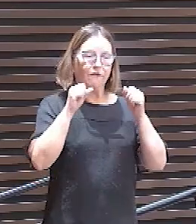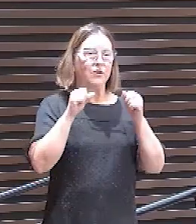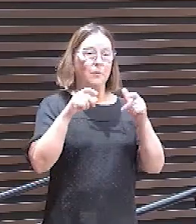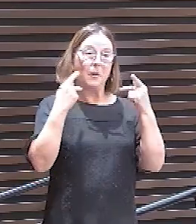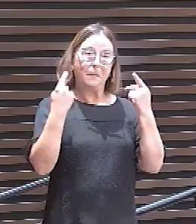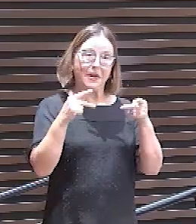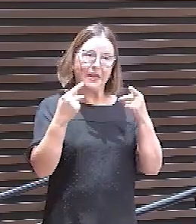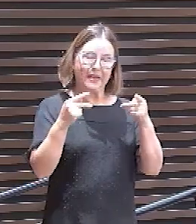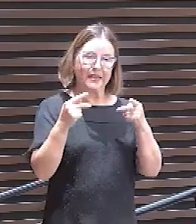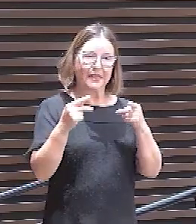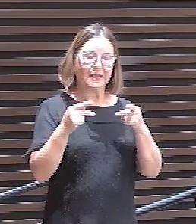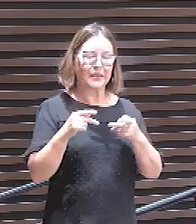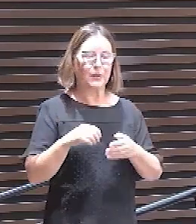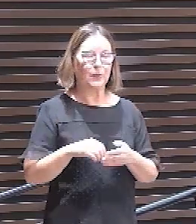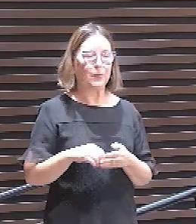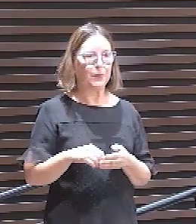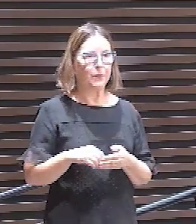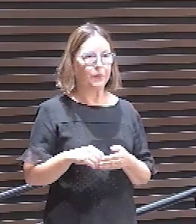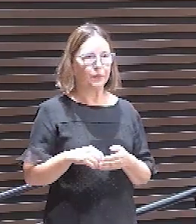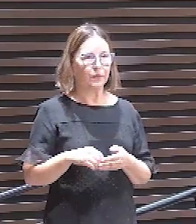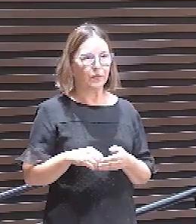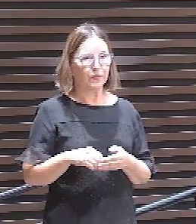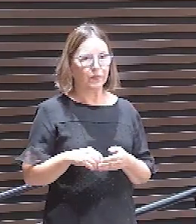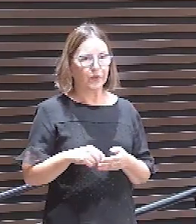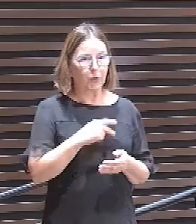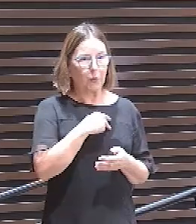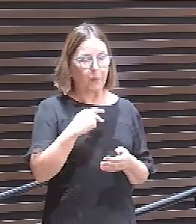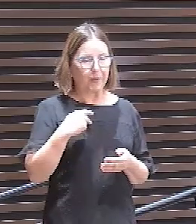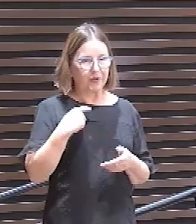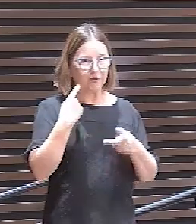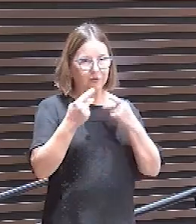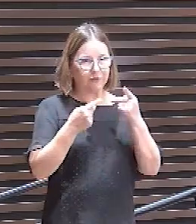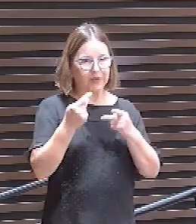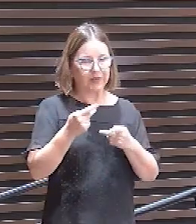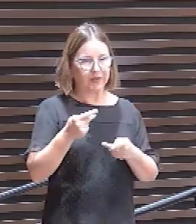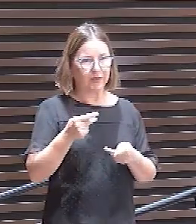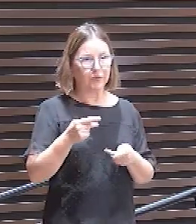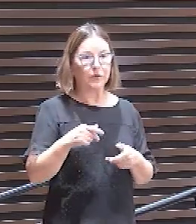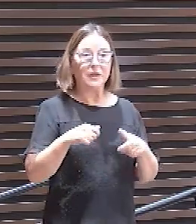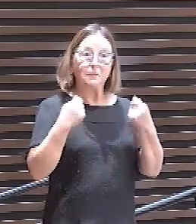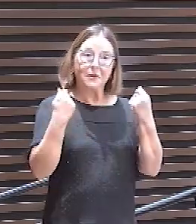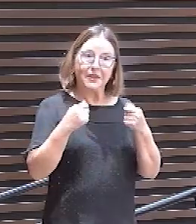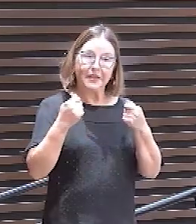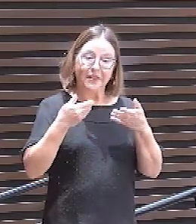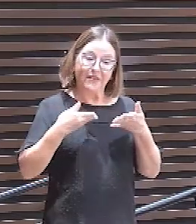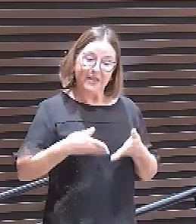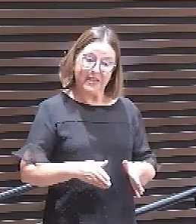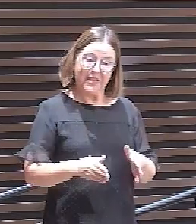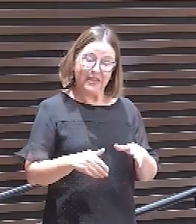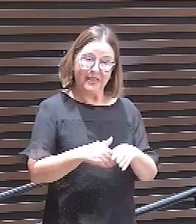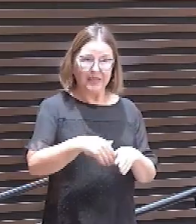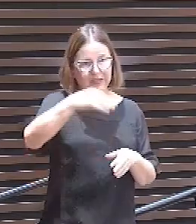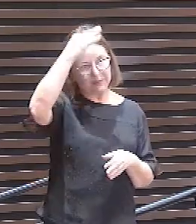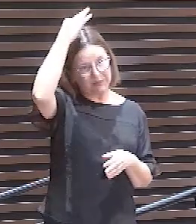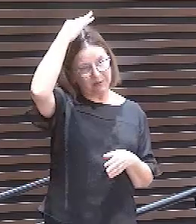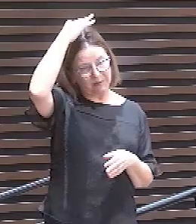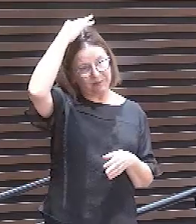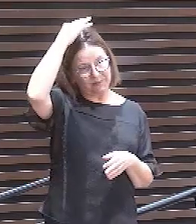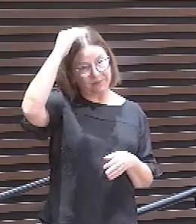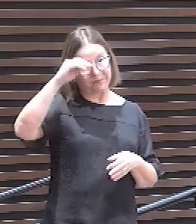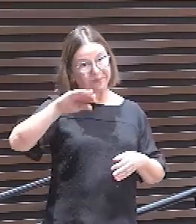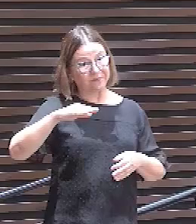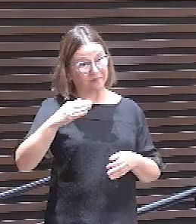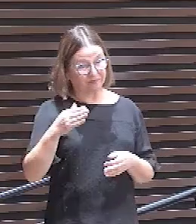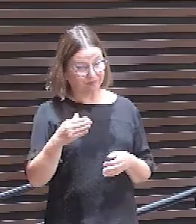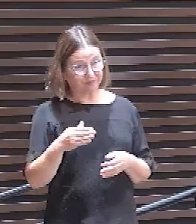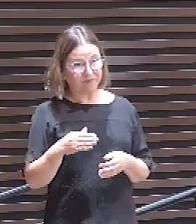Moody pregando sobre a necessidade do novo nascimento. E essa experiência o confrontou com a sua